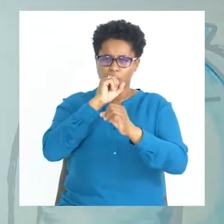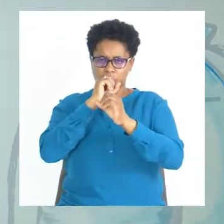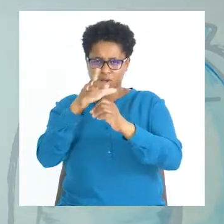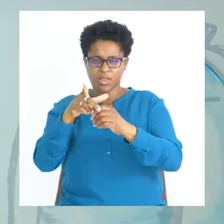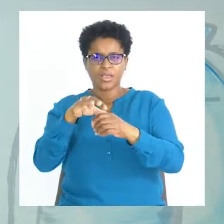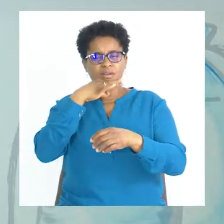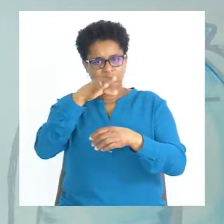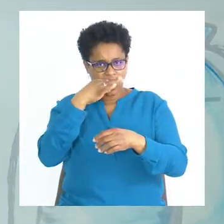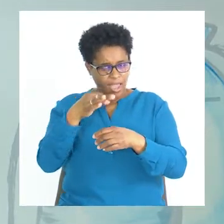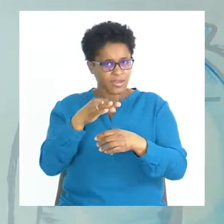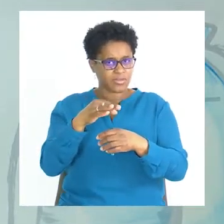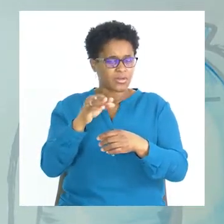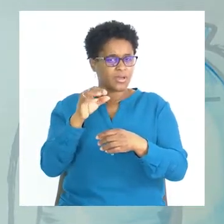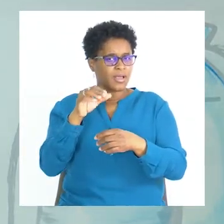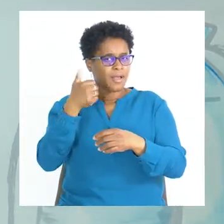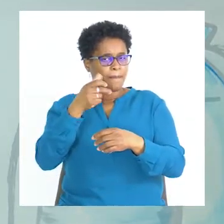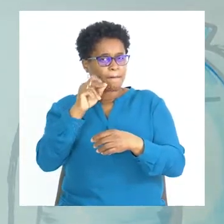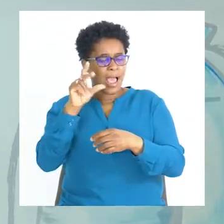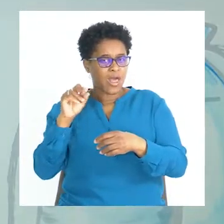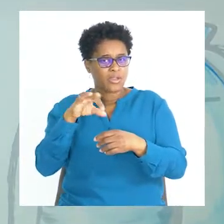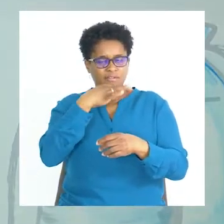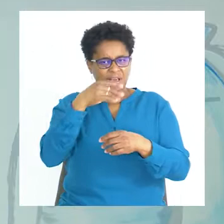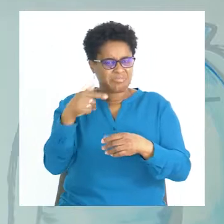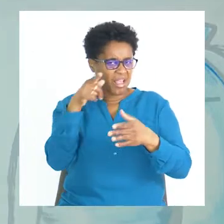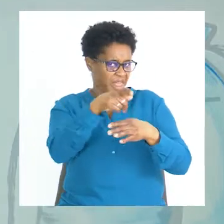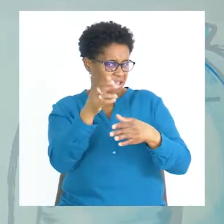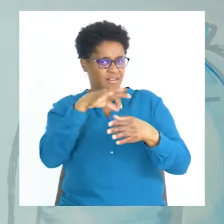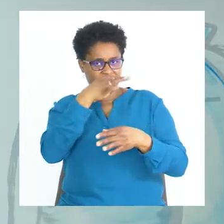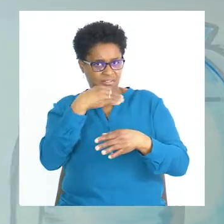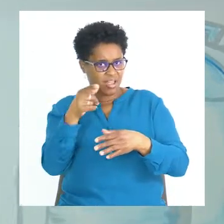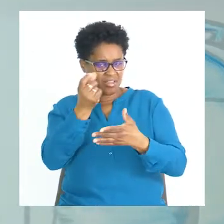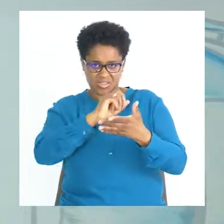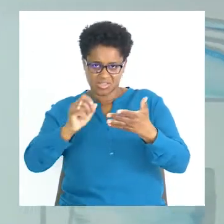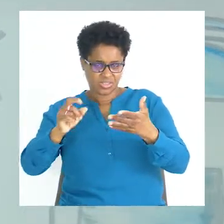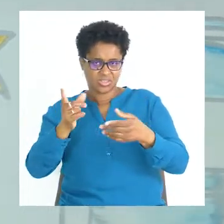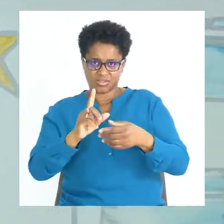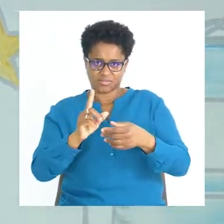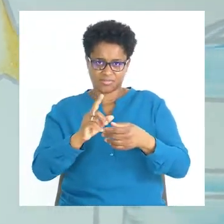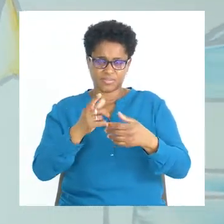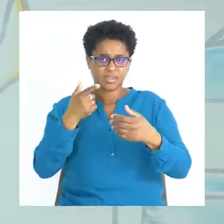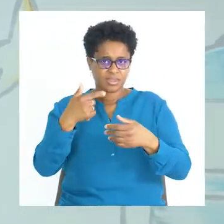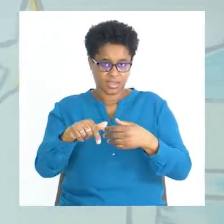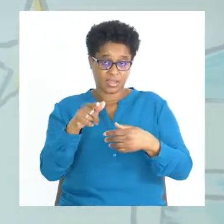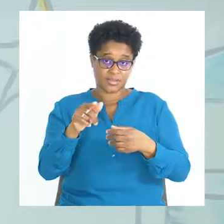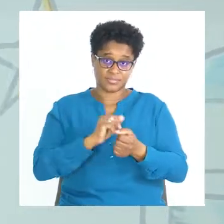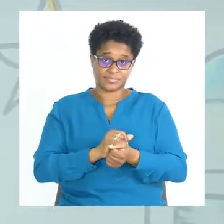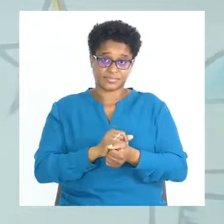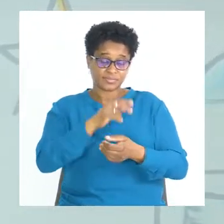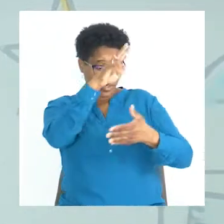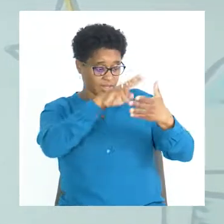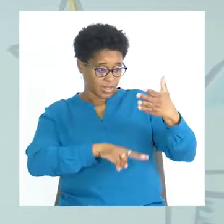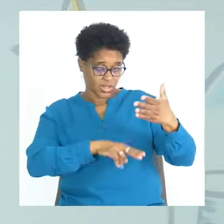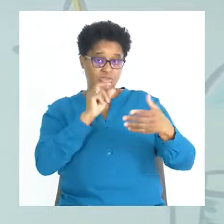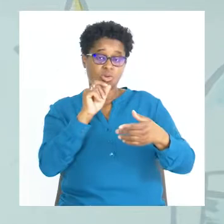balões de fala, não é assim? Não tens lá fala, nem oral, nem escrita, mas tu tens lá um texto que fala com as pessoas, texto que nós chamamos